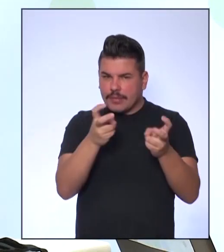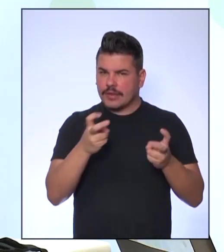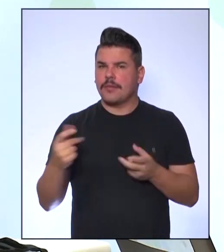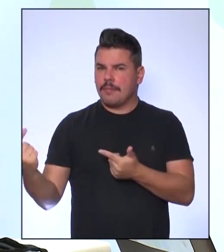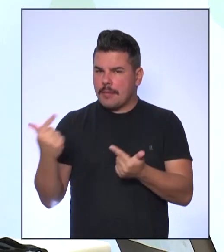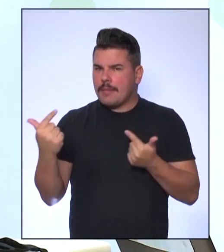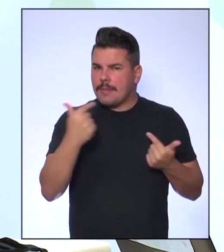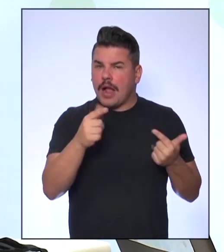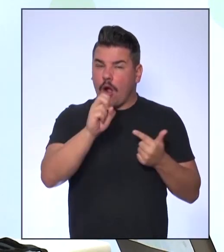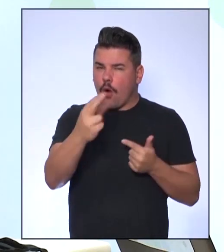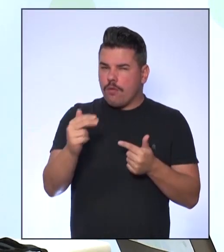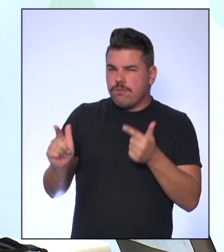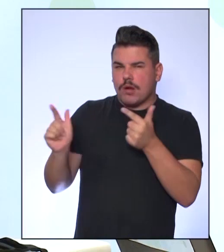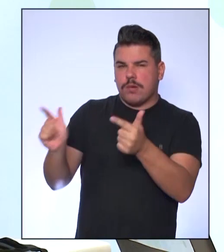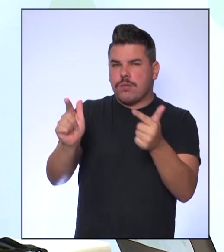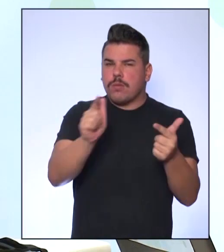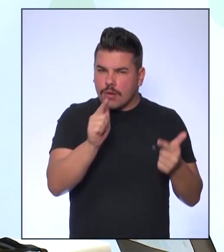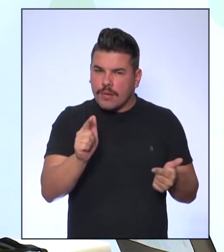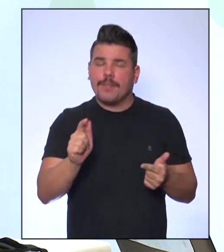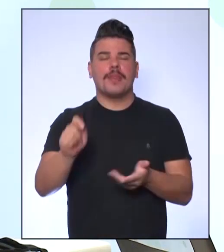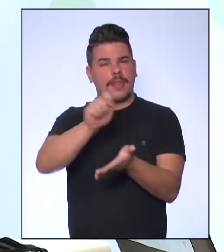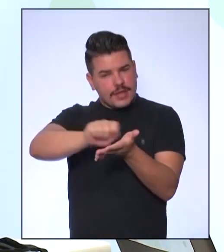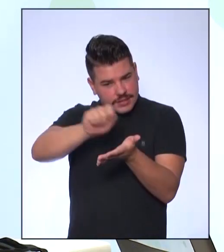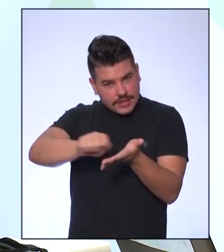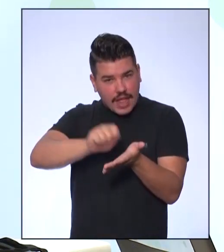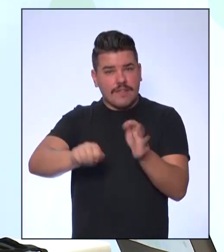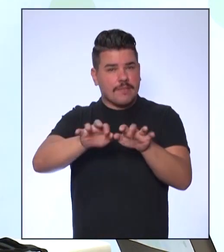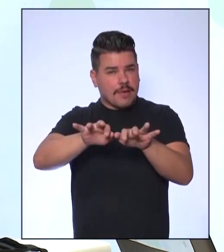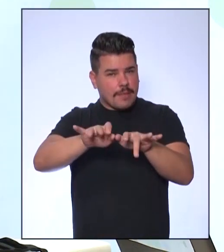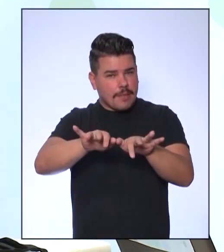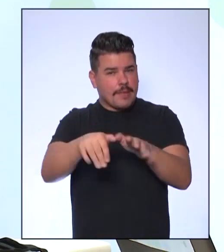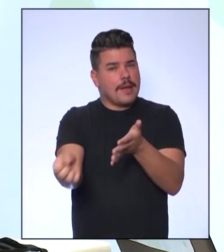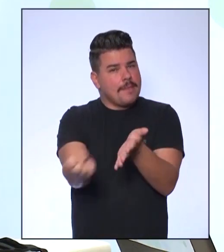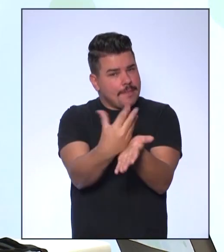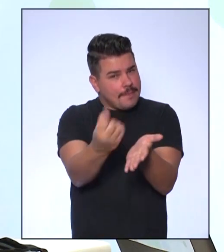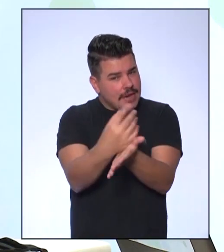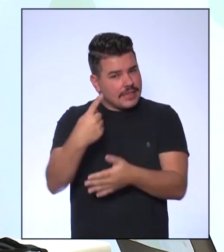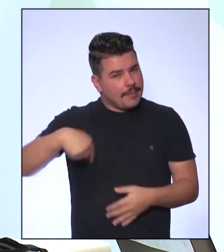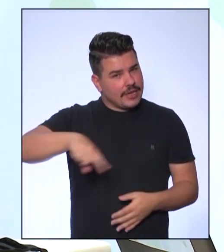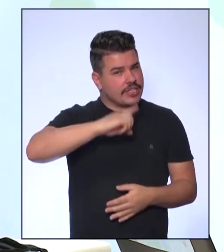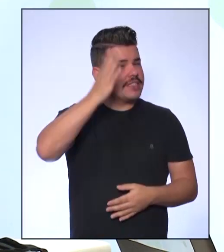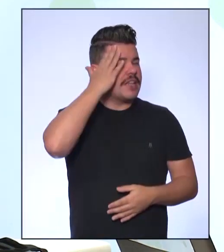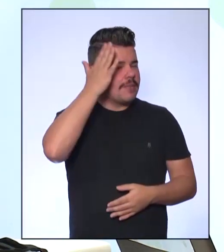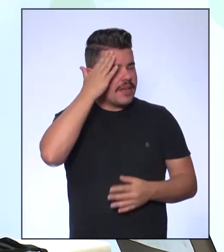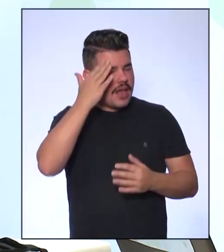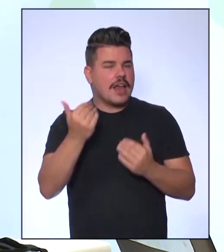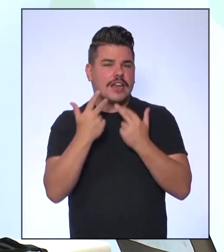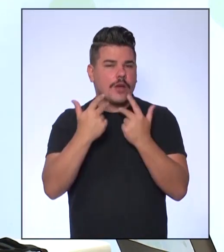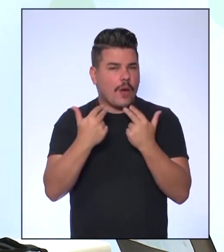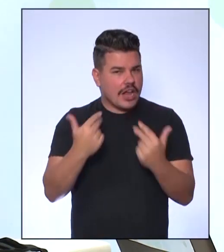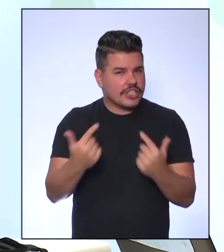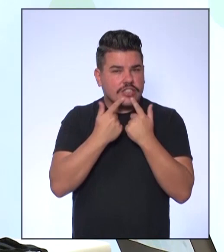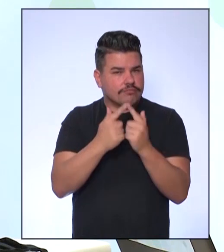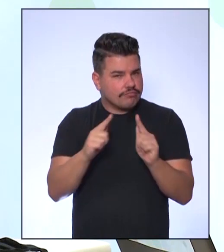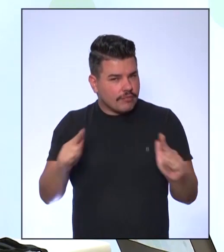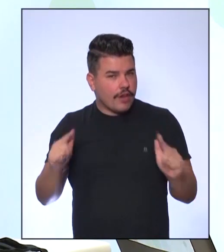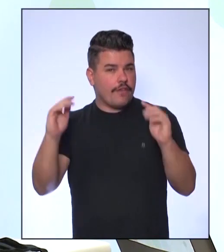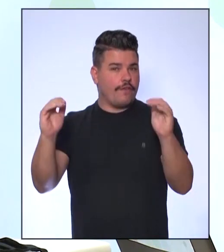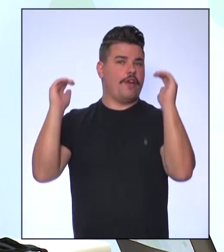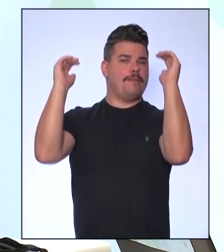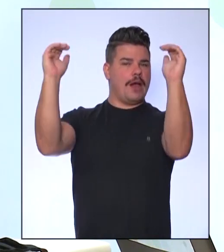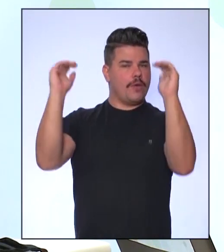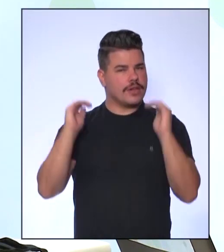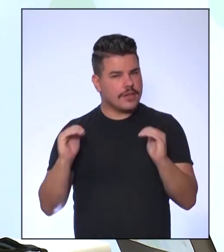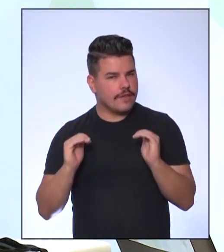de sarro, enfim, para a gente abordar um pouquinho mais sobre essa questão da linguagem formal e informal e a questão das variações existentes da